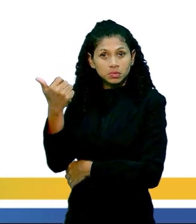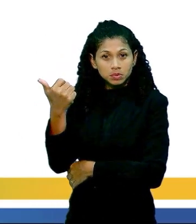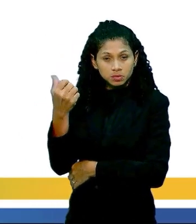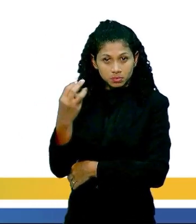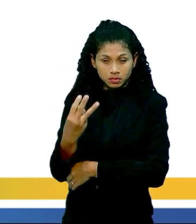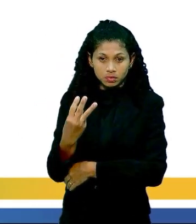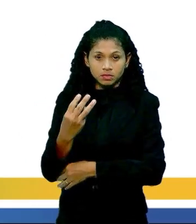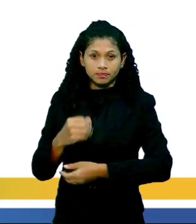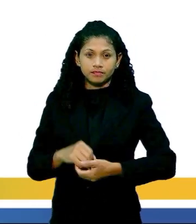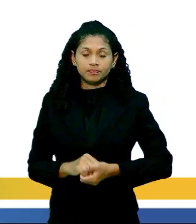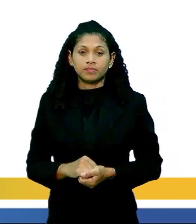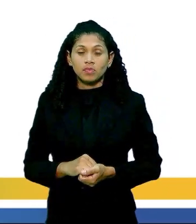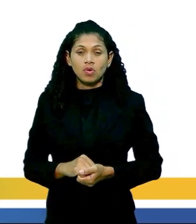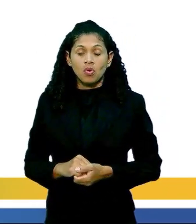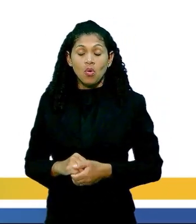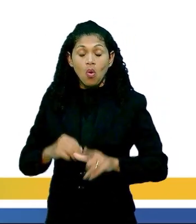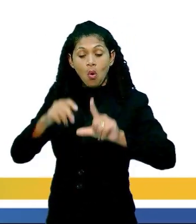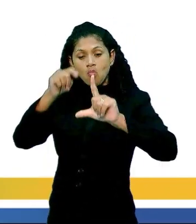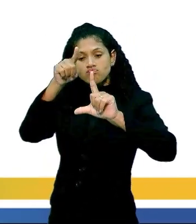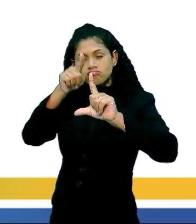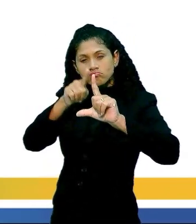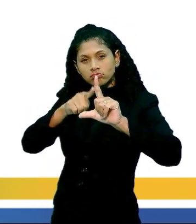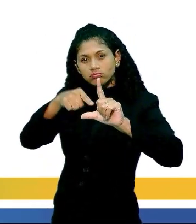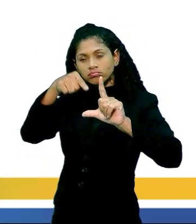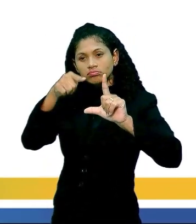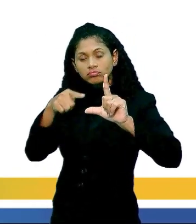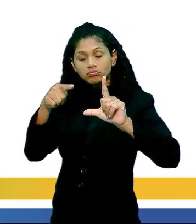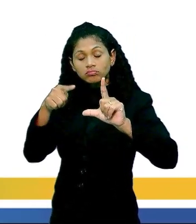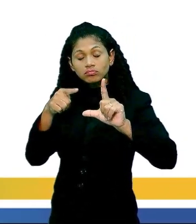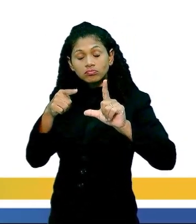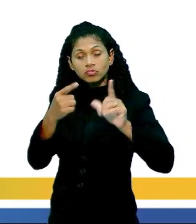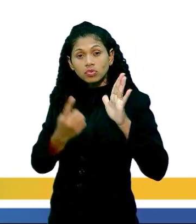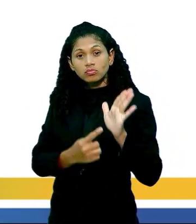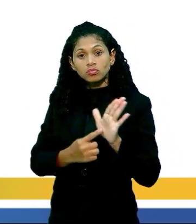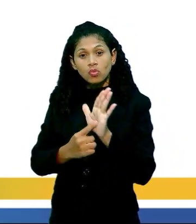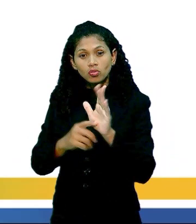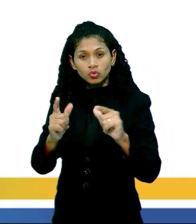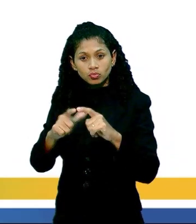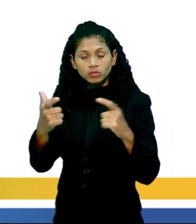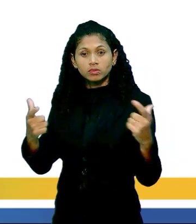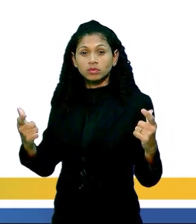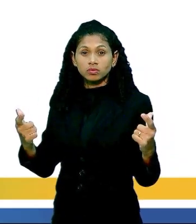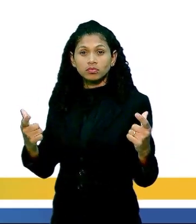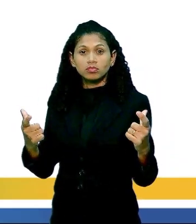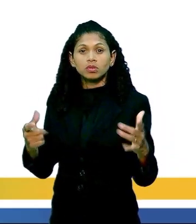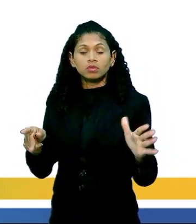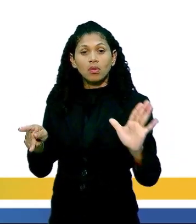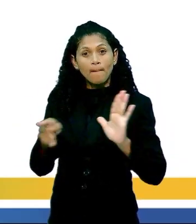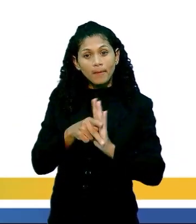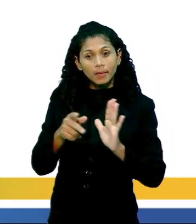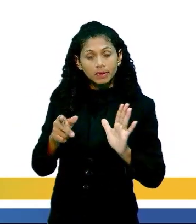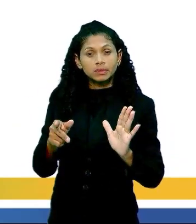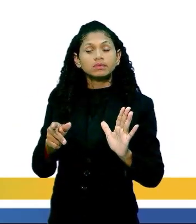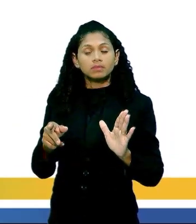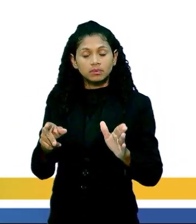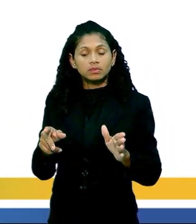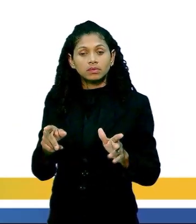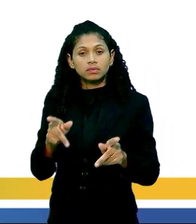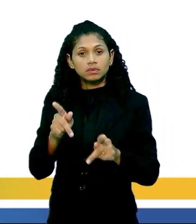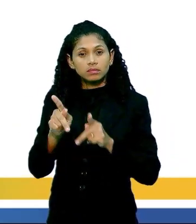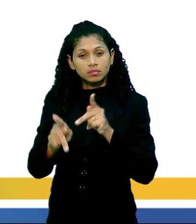abaixo, quer dizer, ao lado, representa o crescimento de determinada população. Então, de 1910